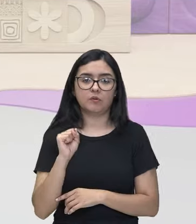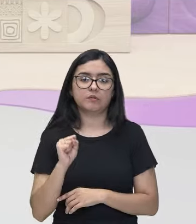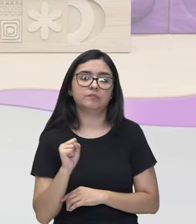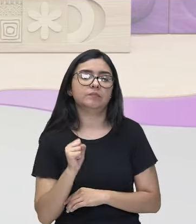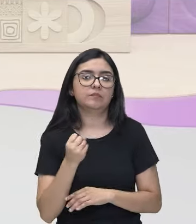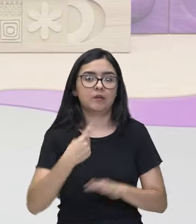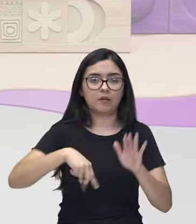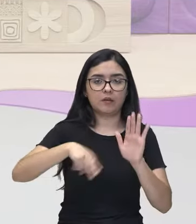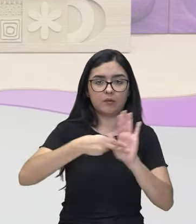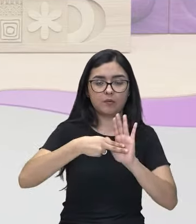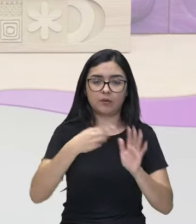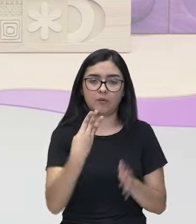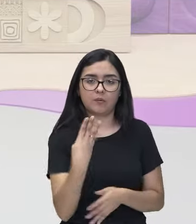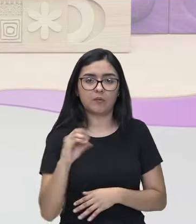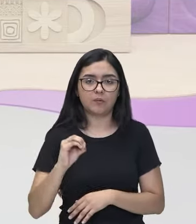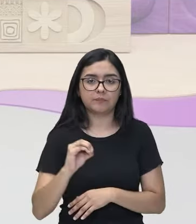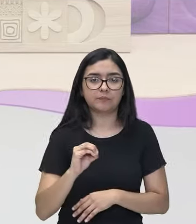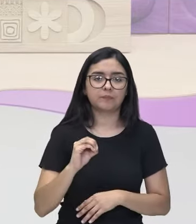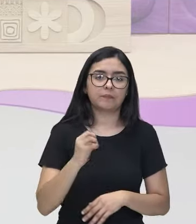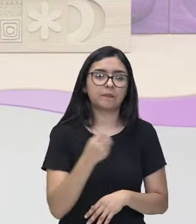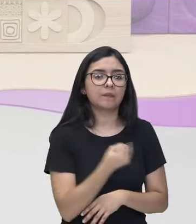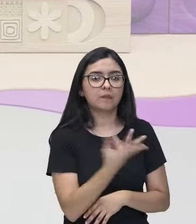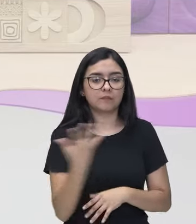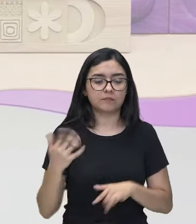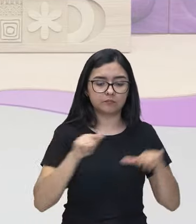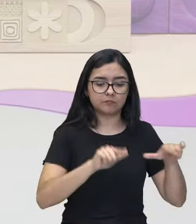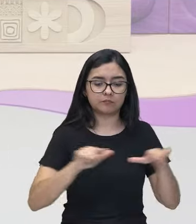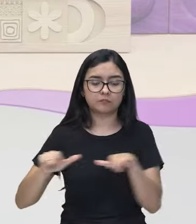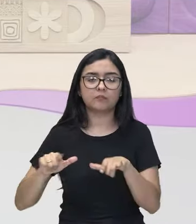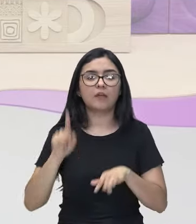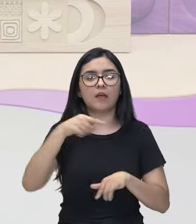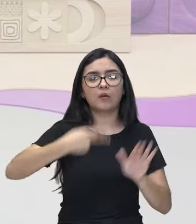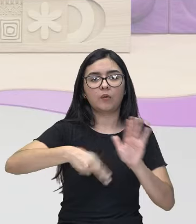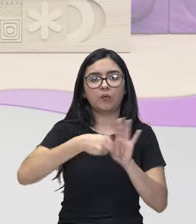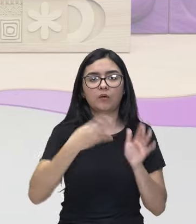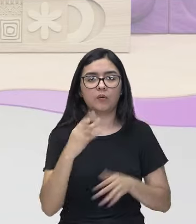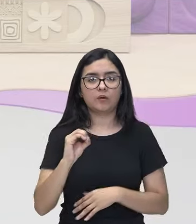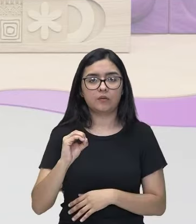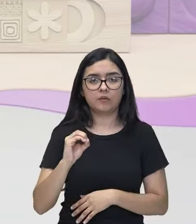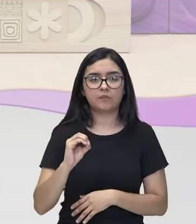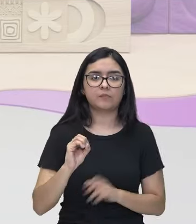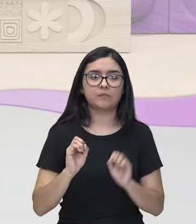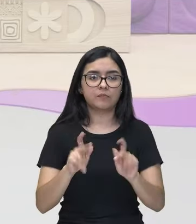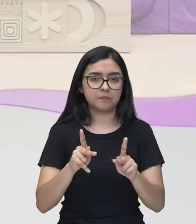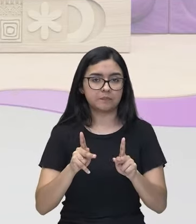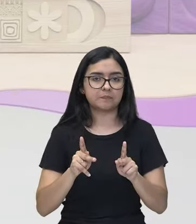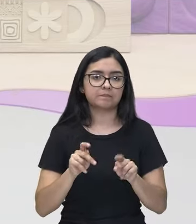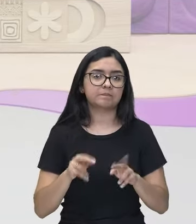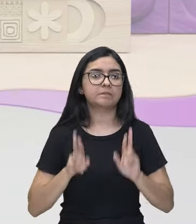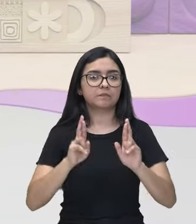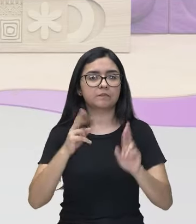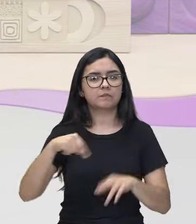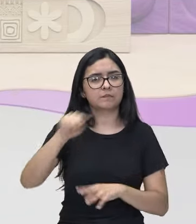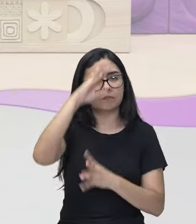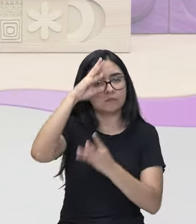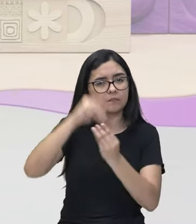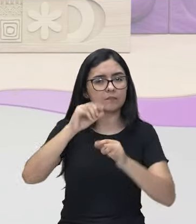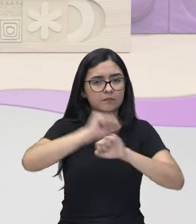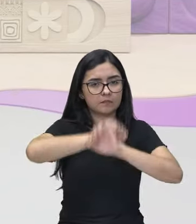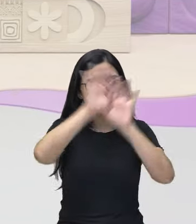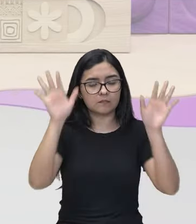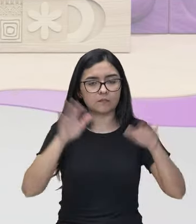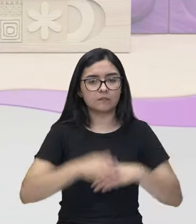40. Número de lajotas no piso da sala é igual a 40, beleza? Espero que você esteja compreendendo, ó. Quer